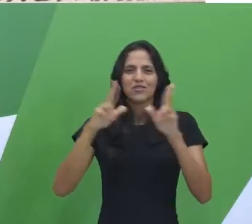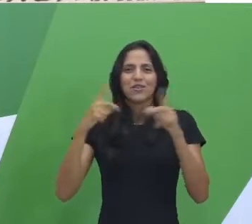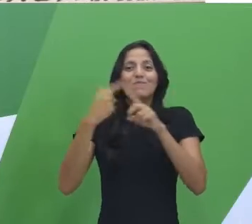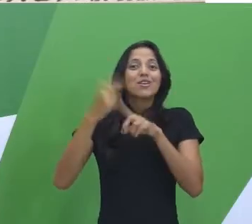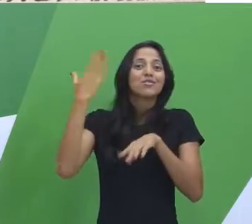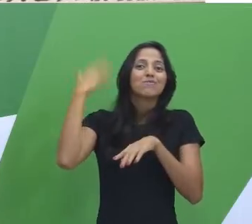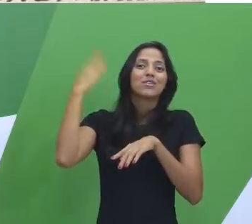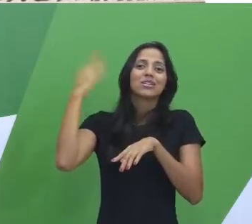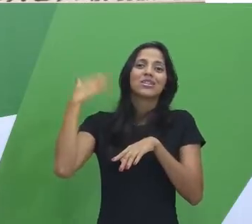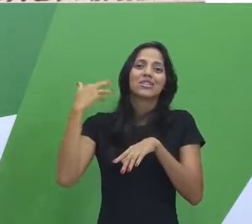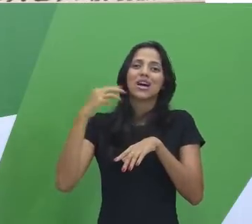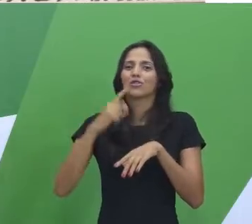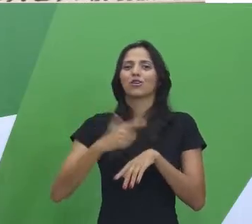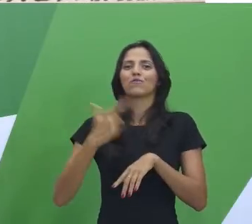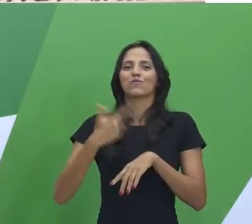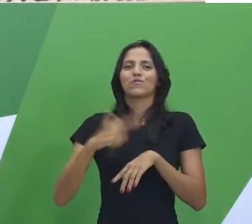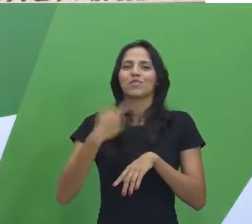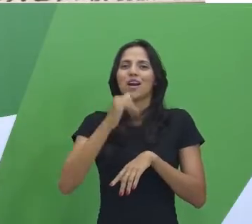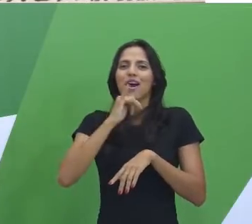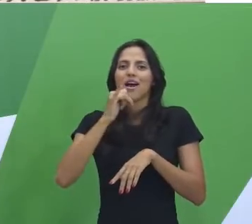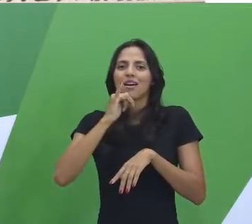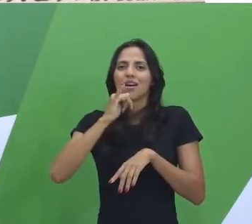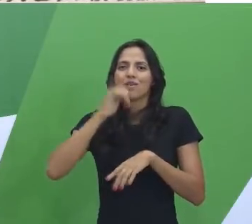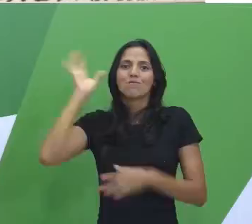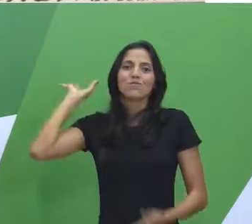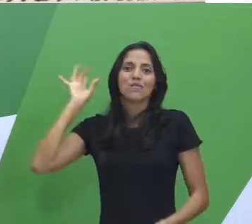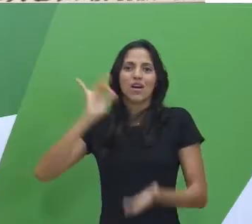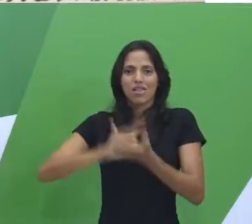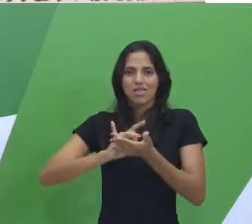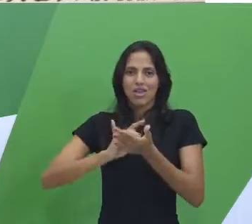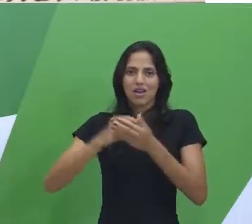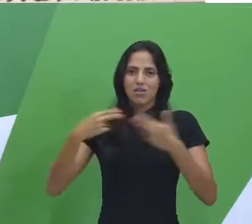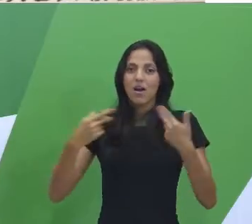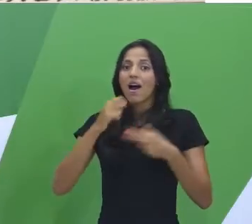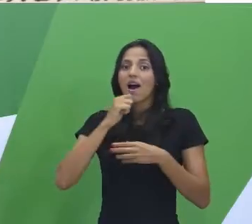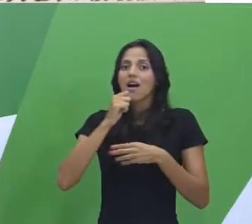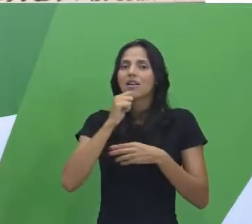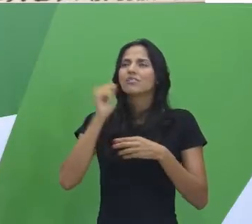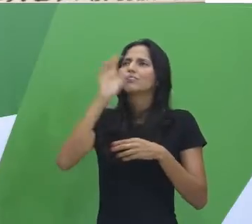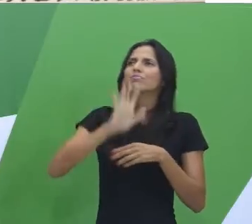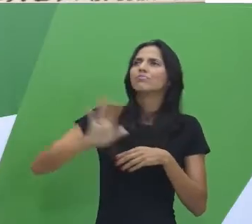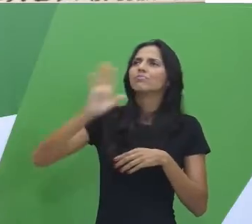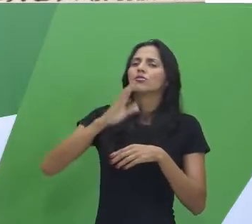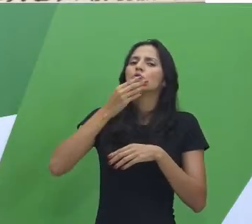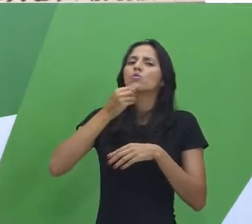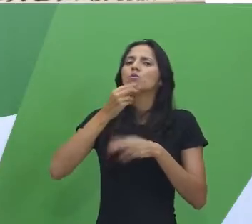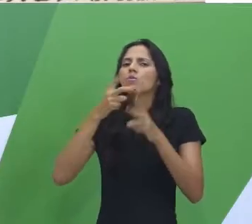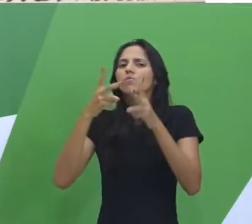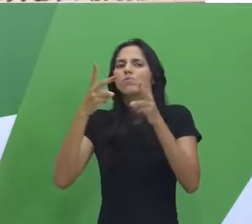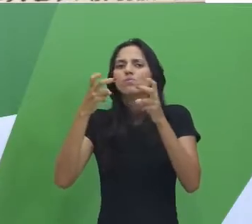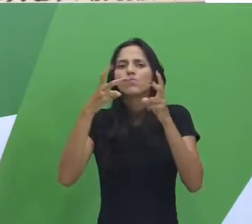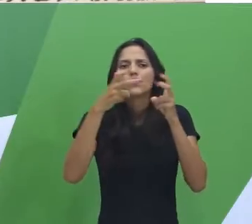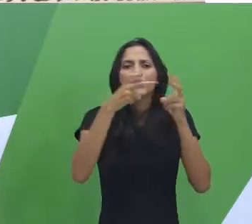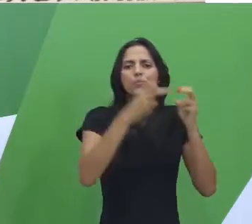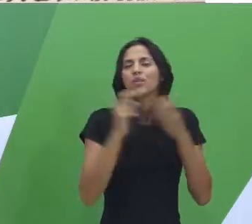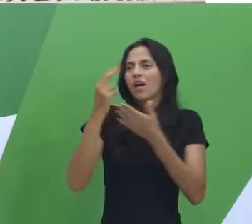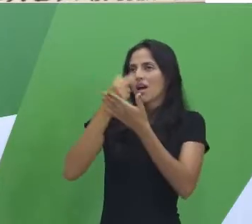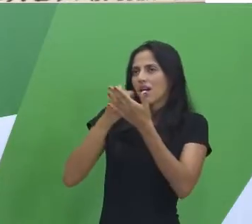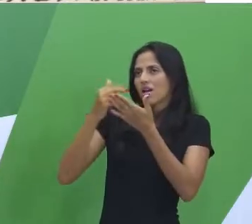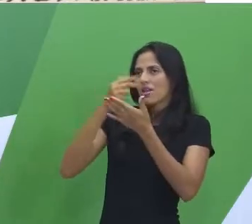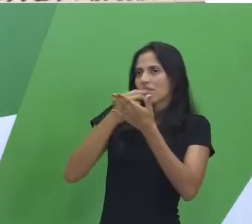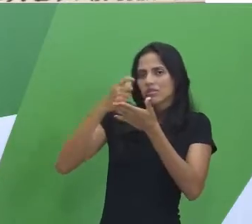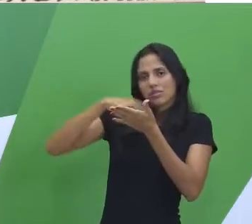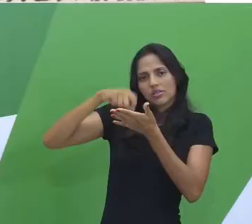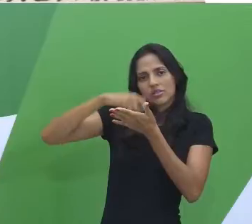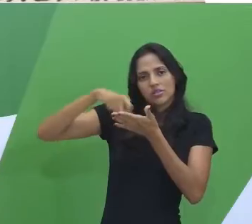e a divulgar pelo mundo. Observe sempre a grande contribuição dos árabes na questão do conhecimento.